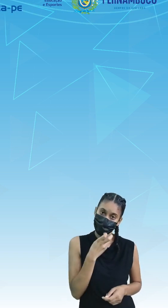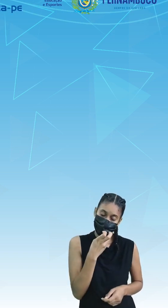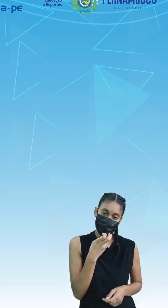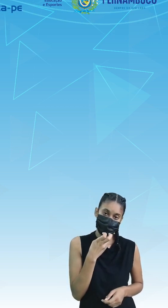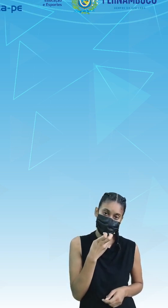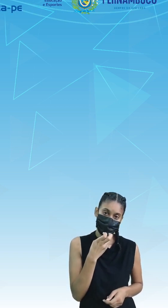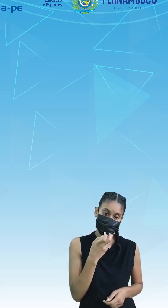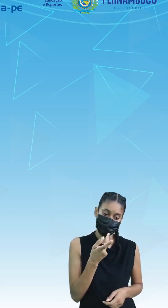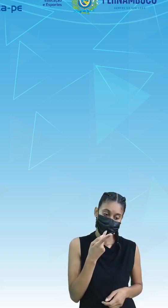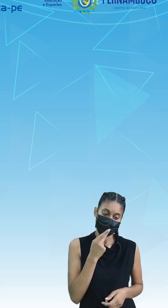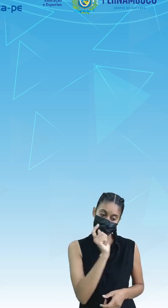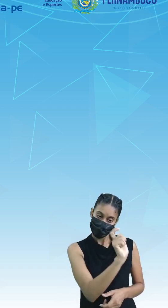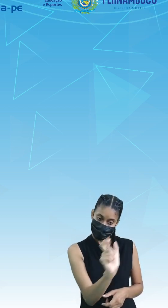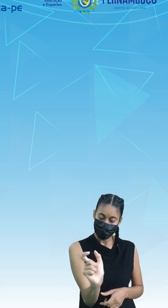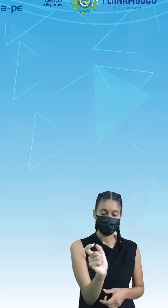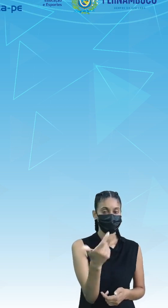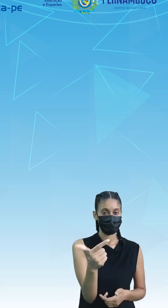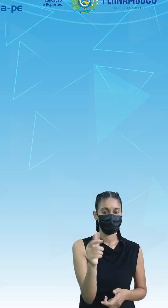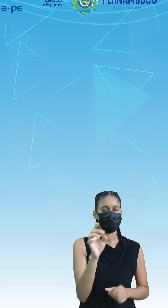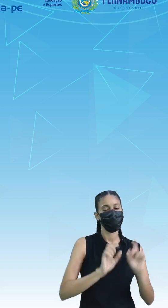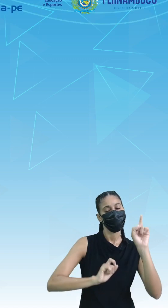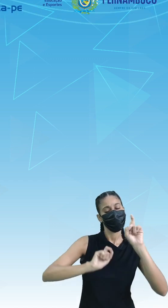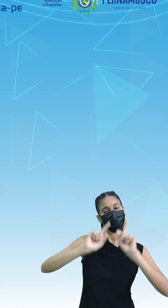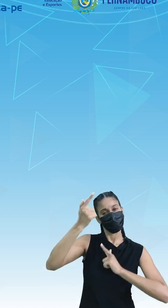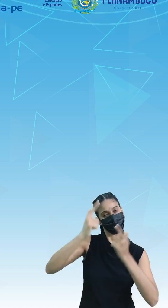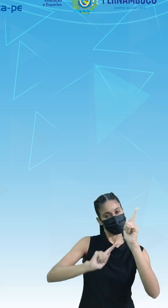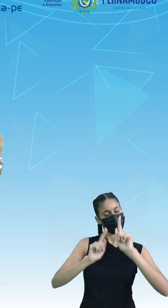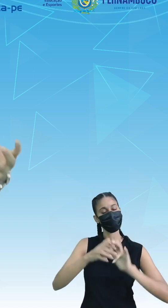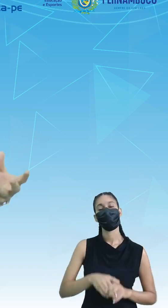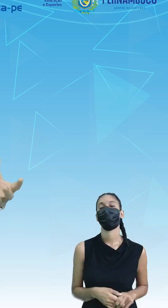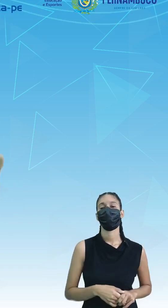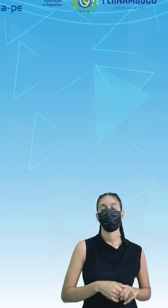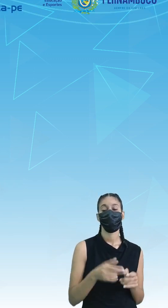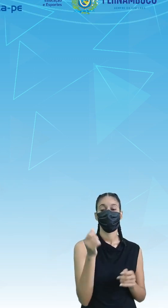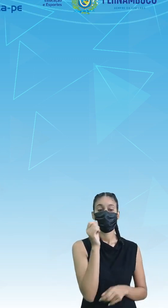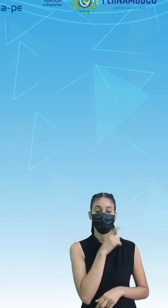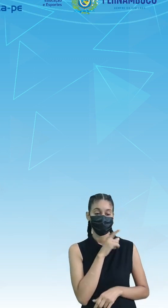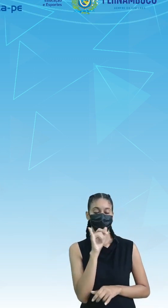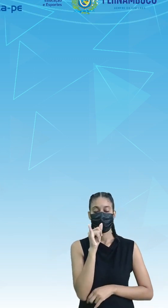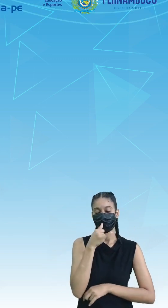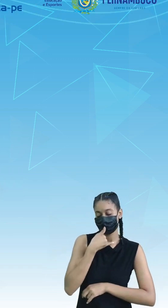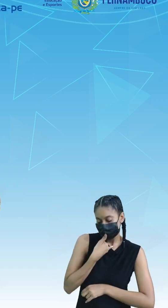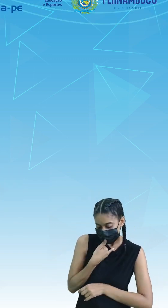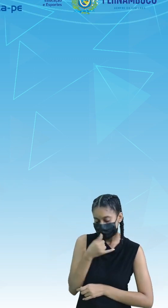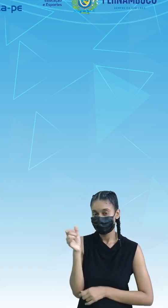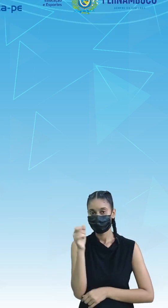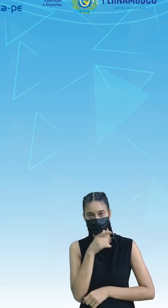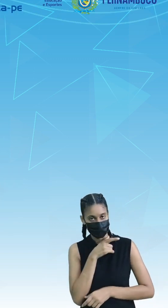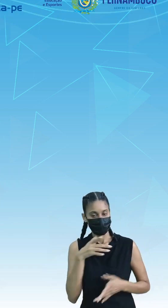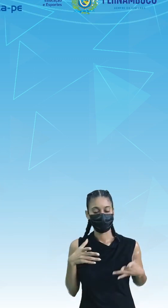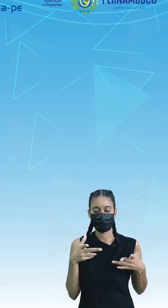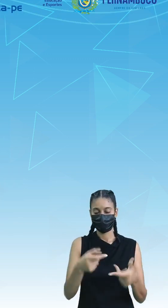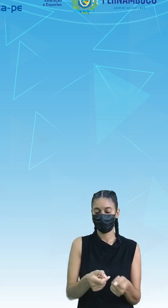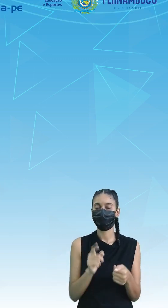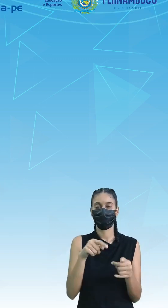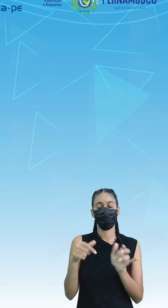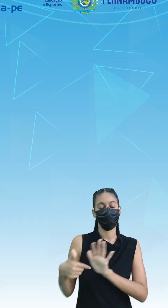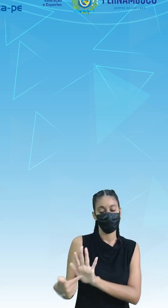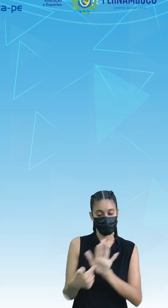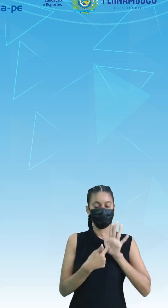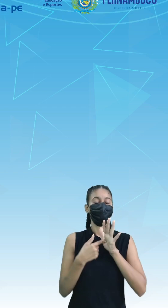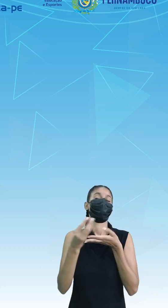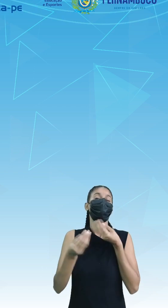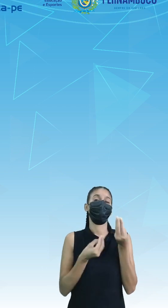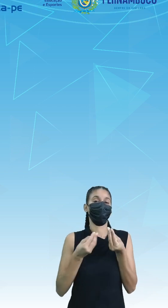da verbalização, e só por gestos. Então, o humor, a tristeza, a piada são